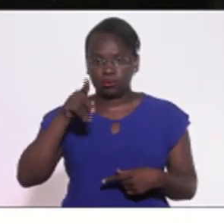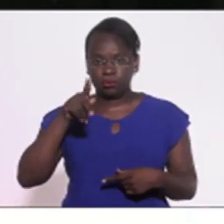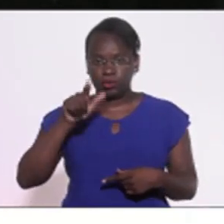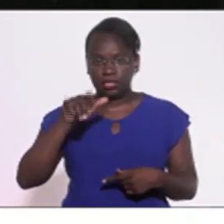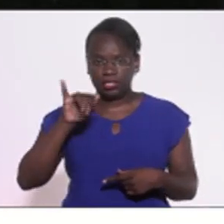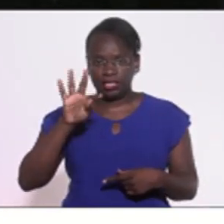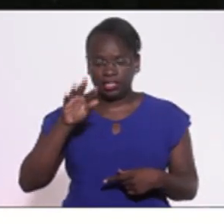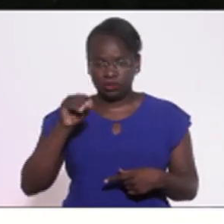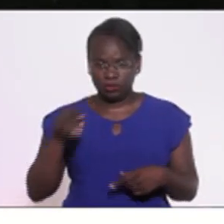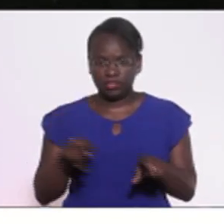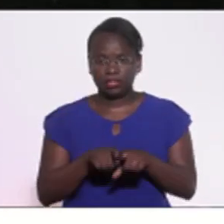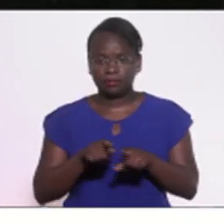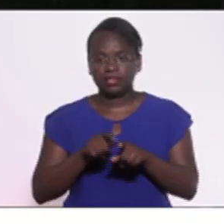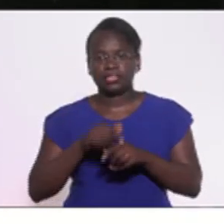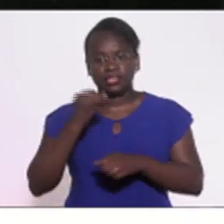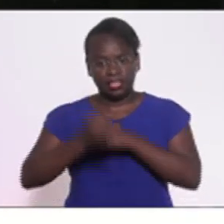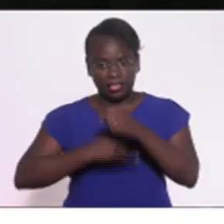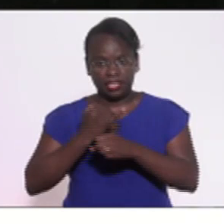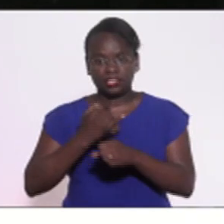Menorá Rapidinhas.